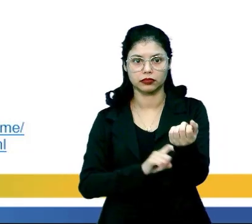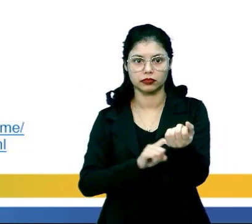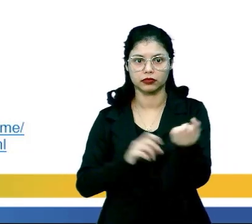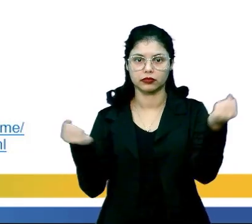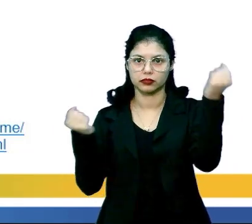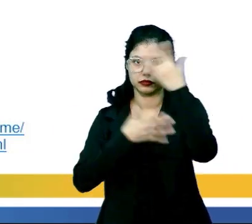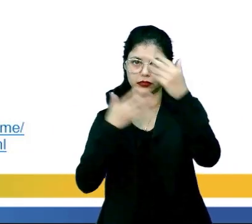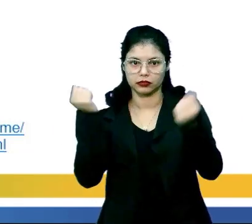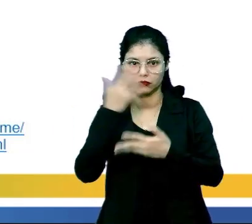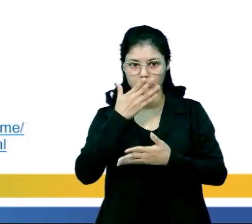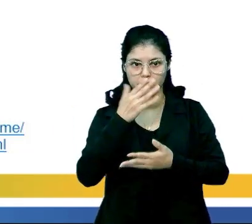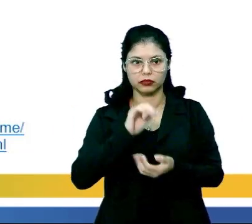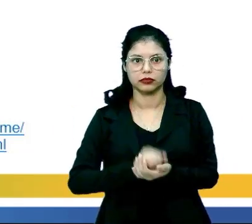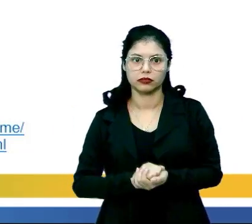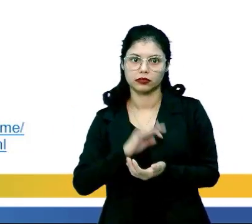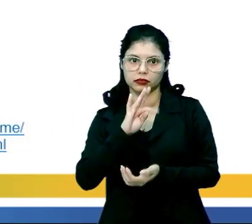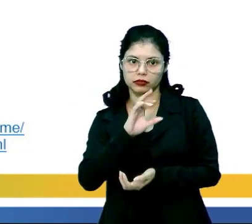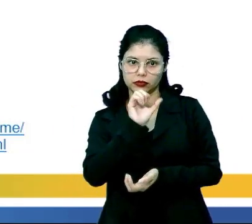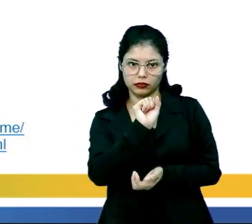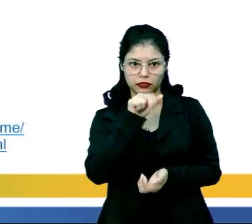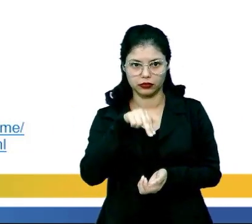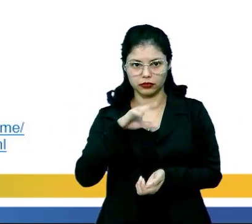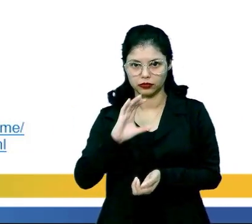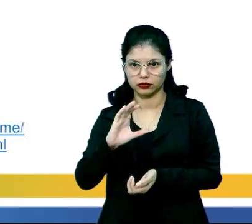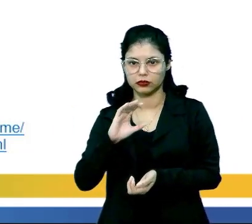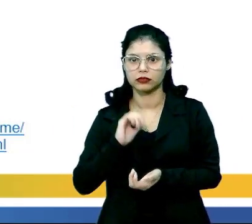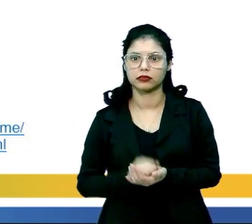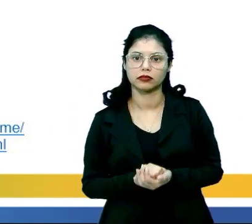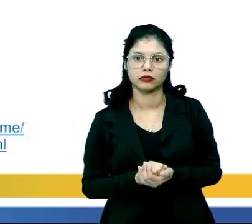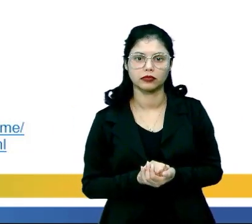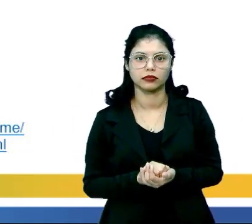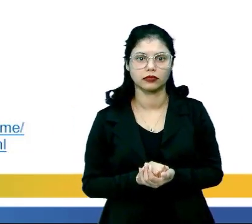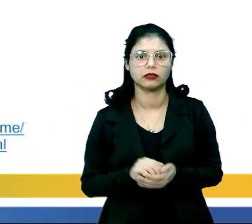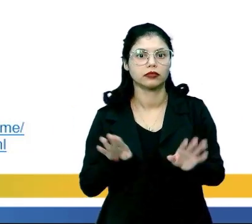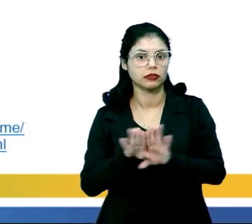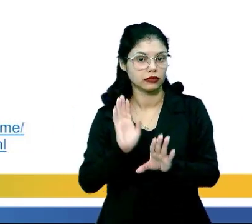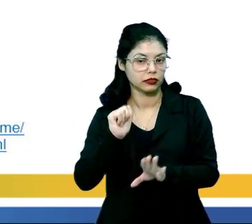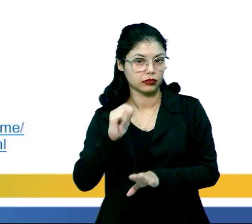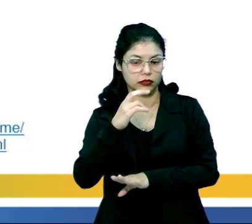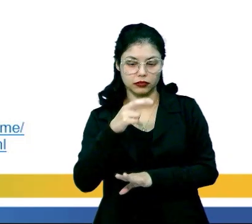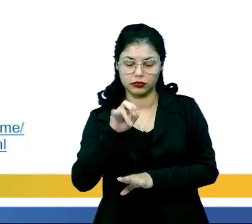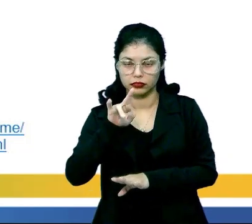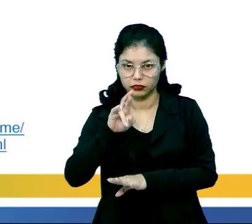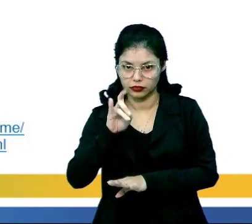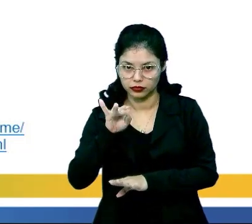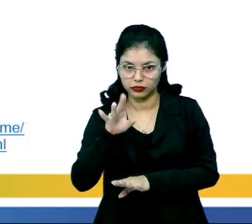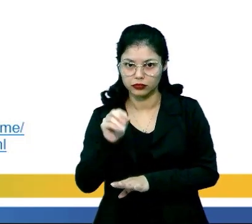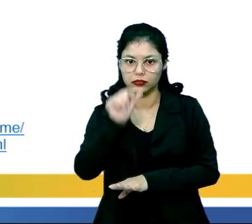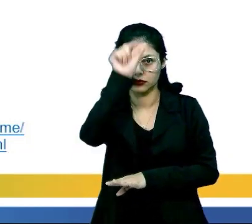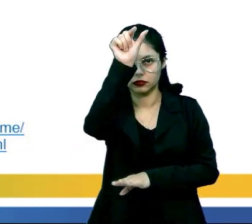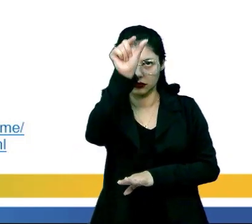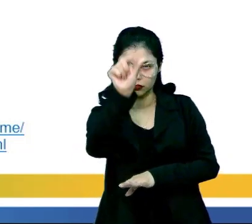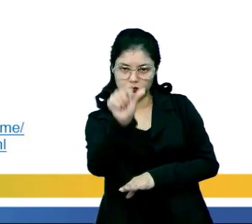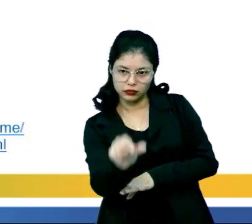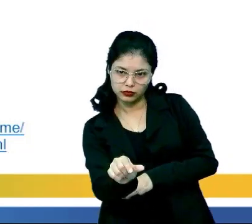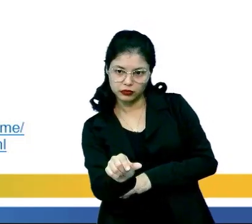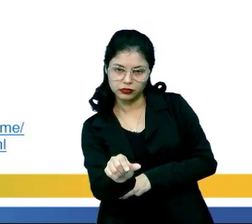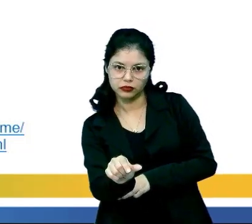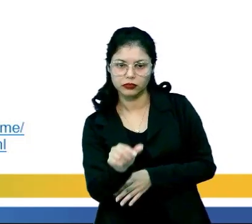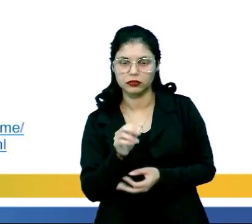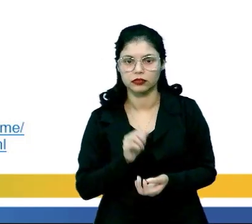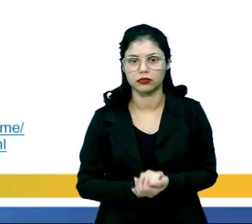quem? O encéfalo e a medula espinhal. É isso mesmo, tá? Que se lê, ou conhecido também